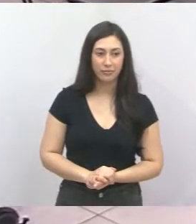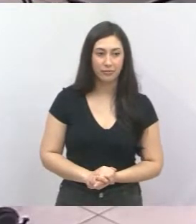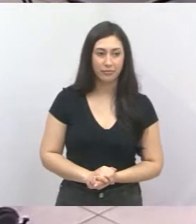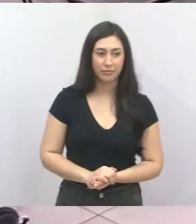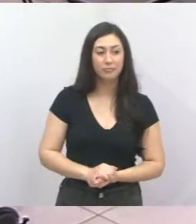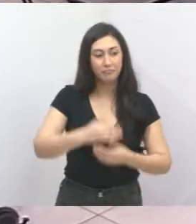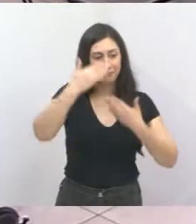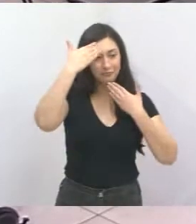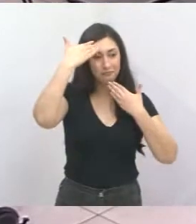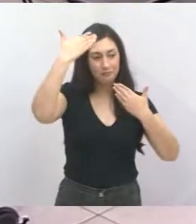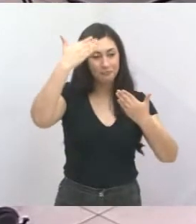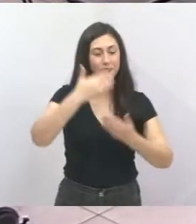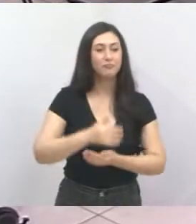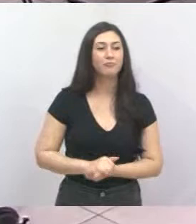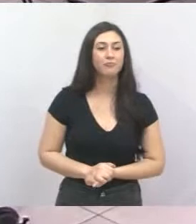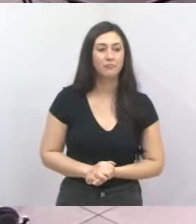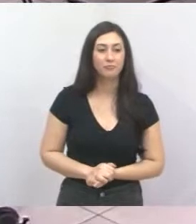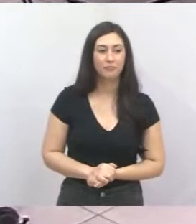Obrigado.